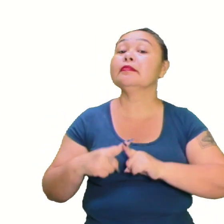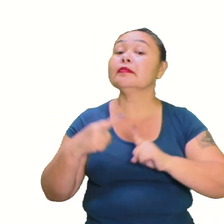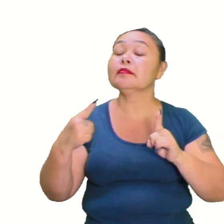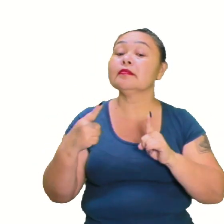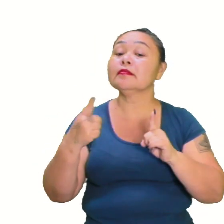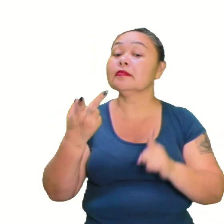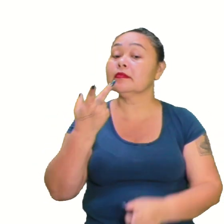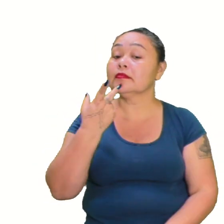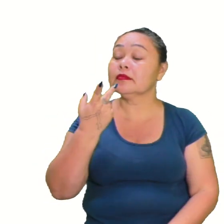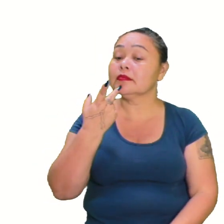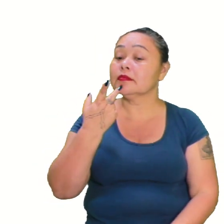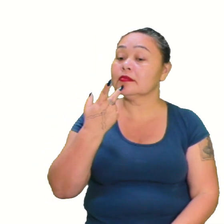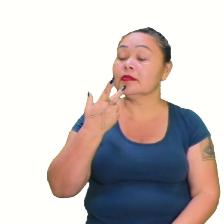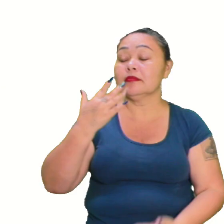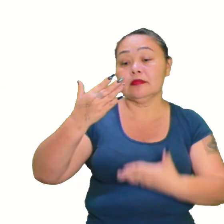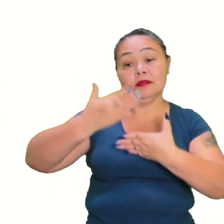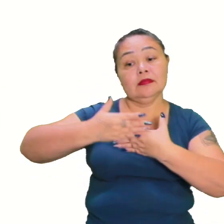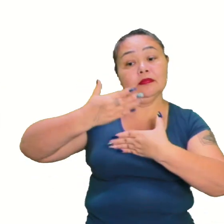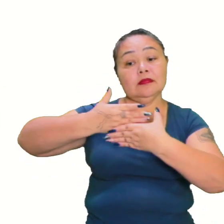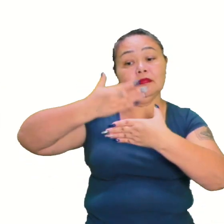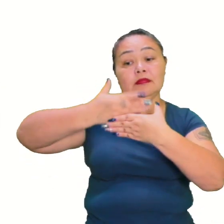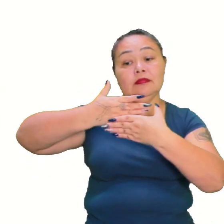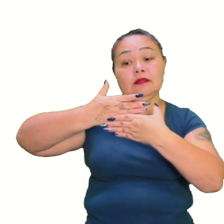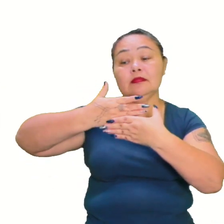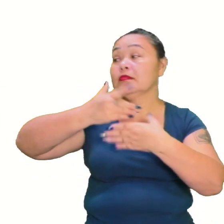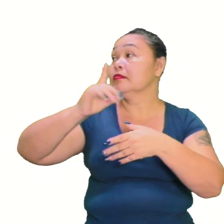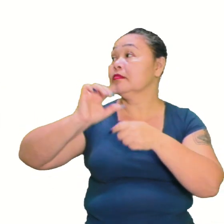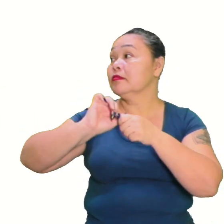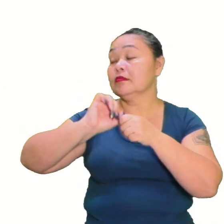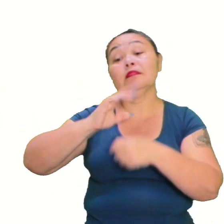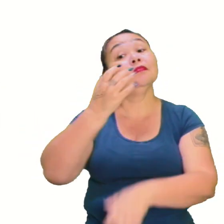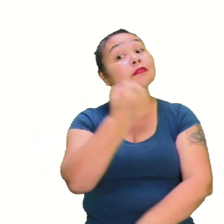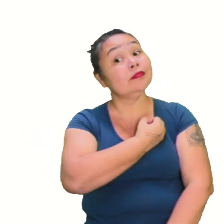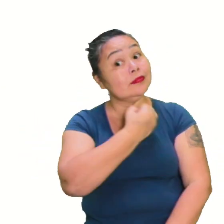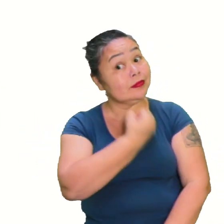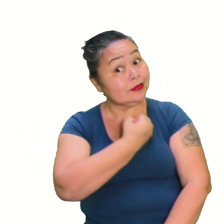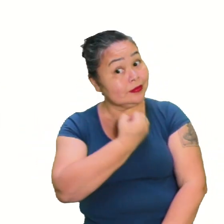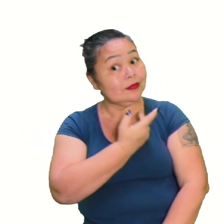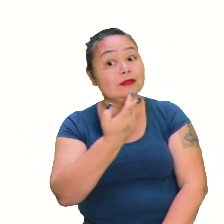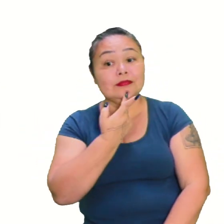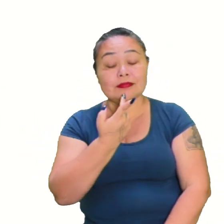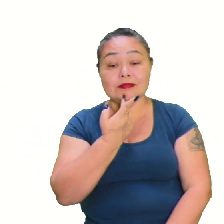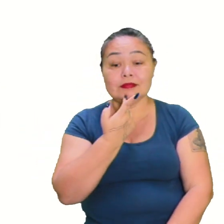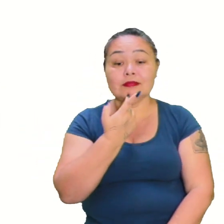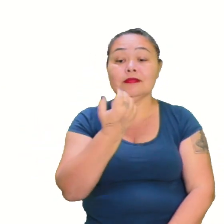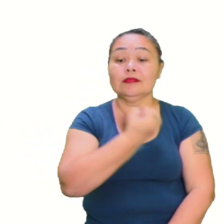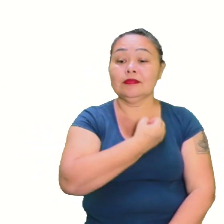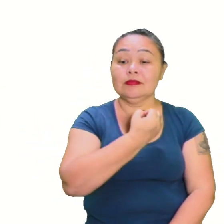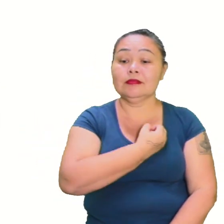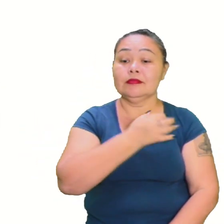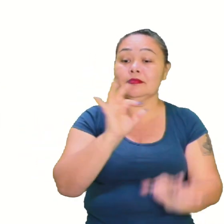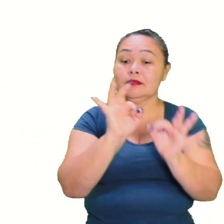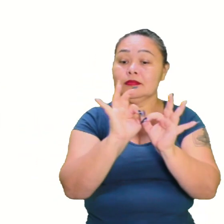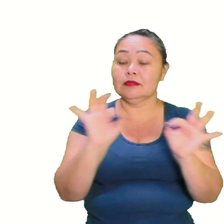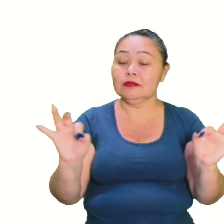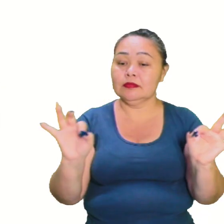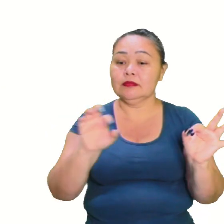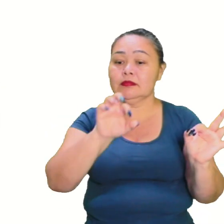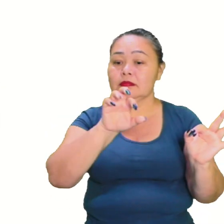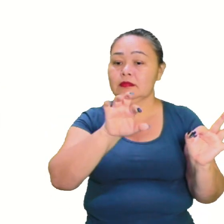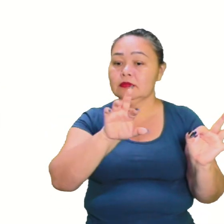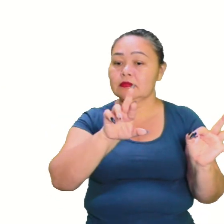Mas a gente está falando de muros? Não, a gente está falando de números, beleza? Números na reta